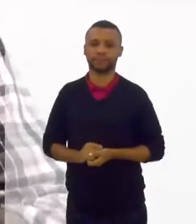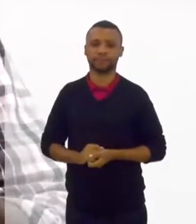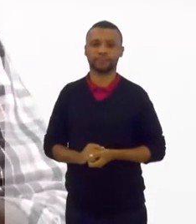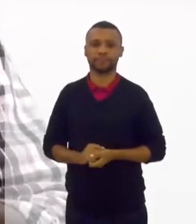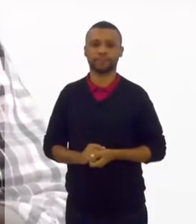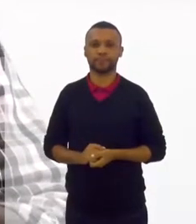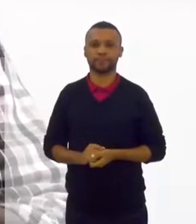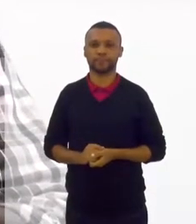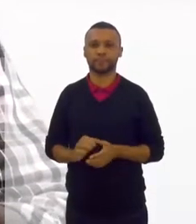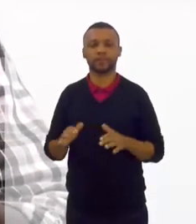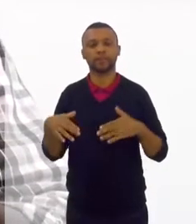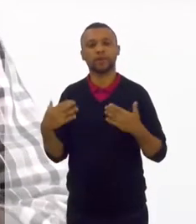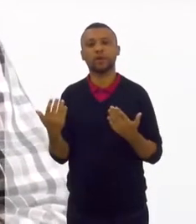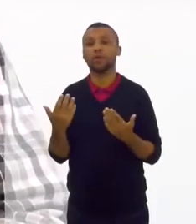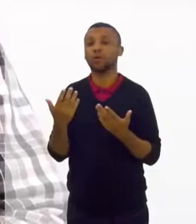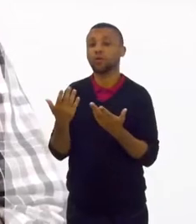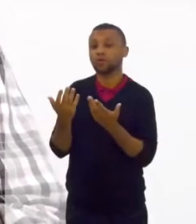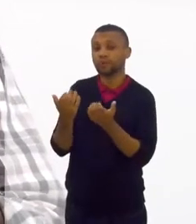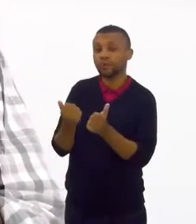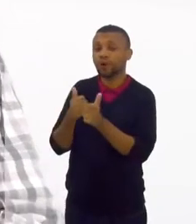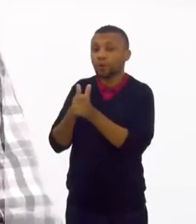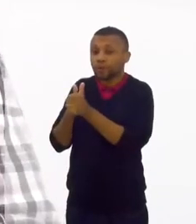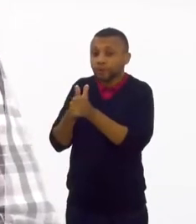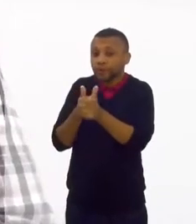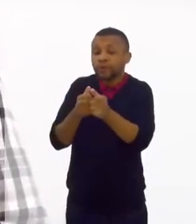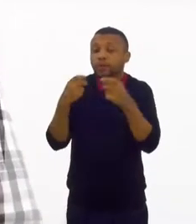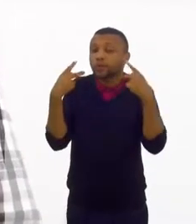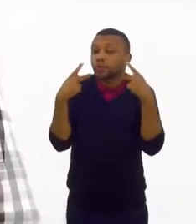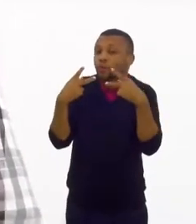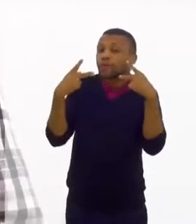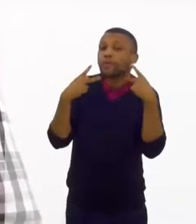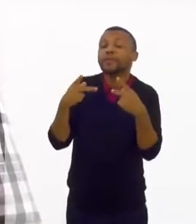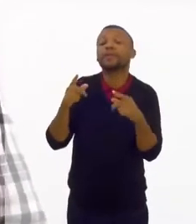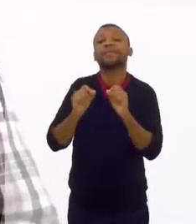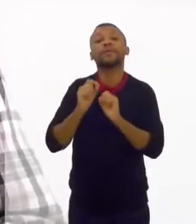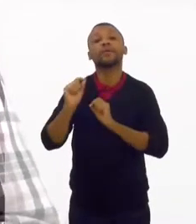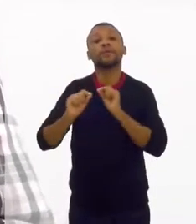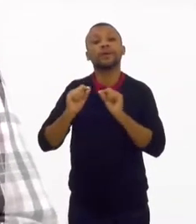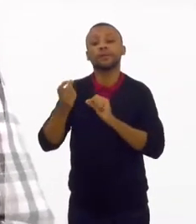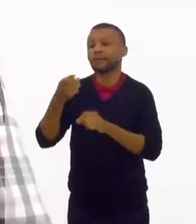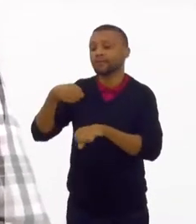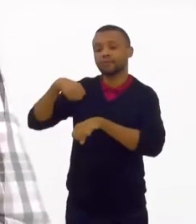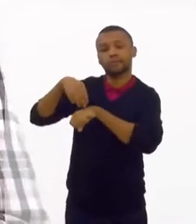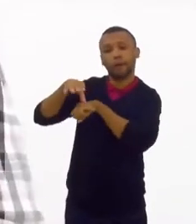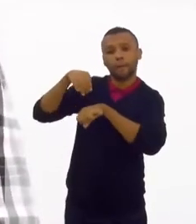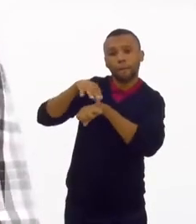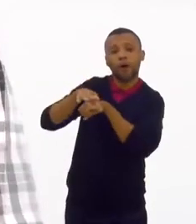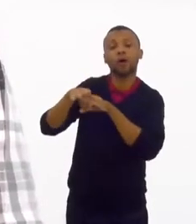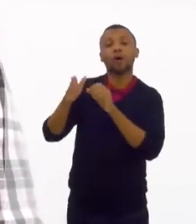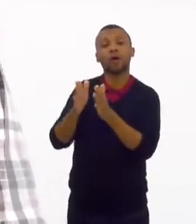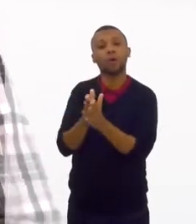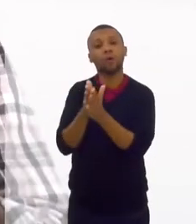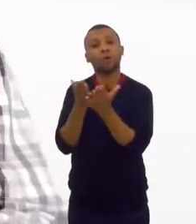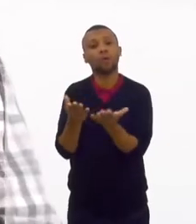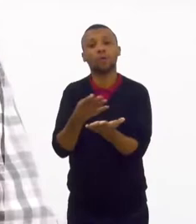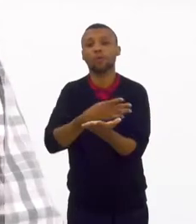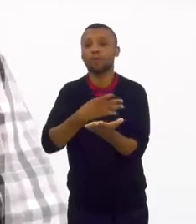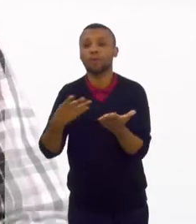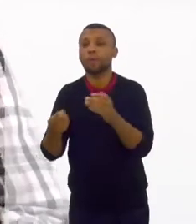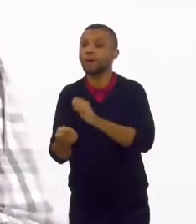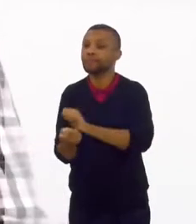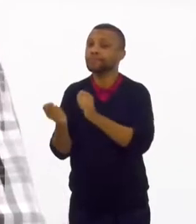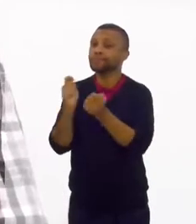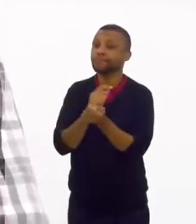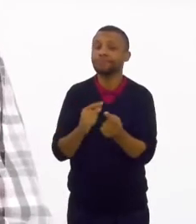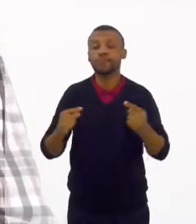que os adeptos ou discípulos do profeta fizeram é trazer a mensagem alcorânica para